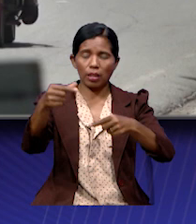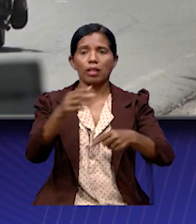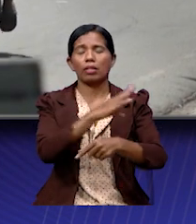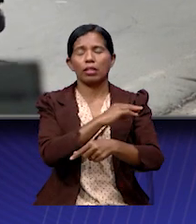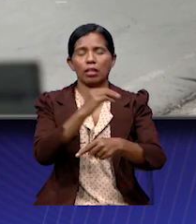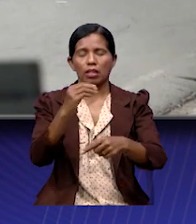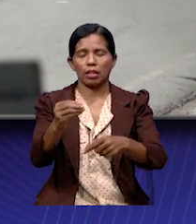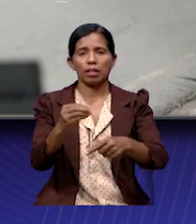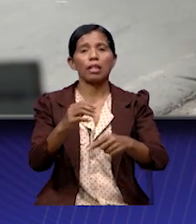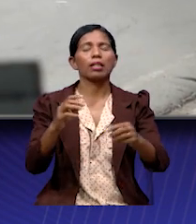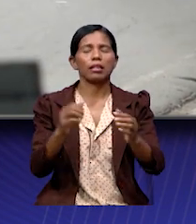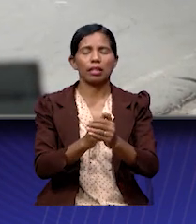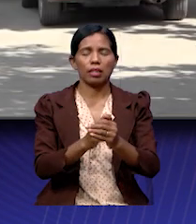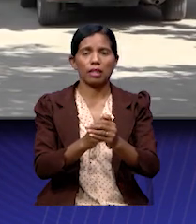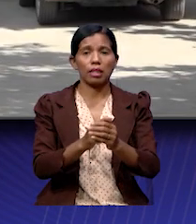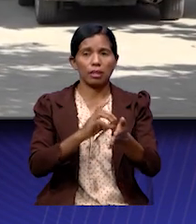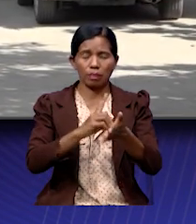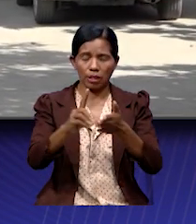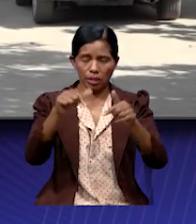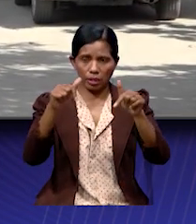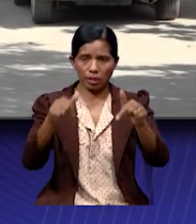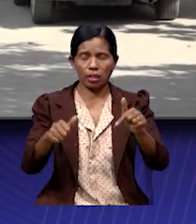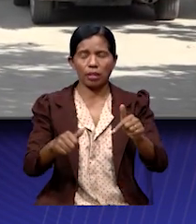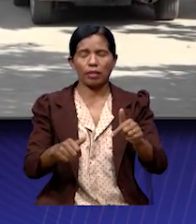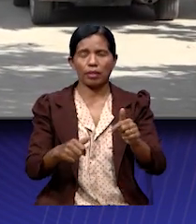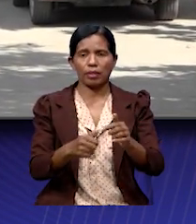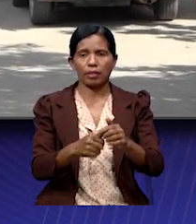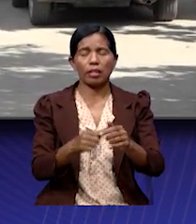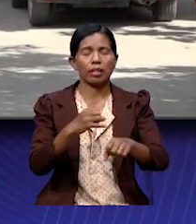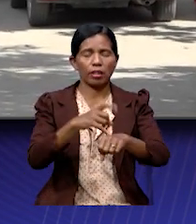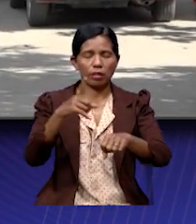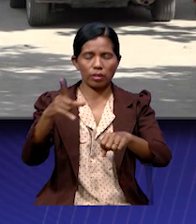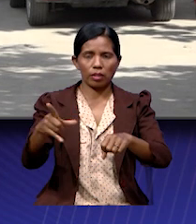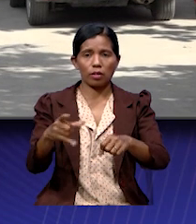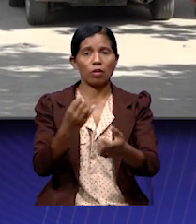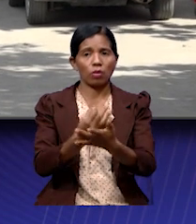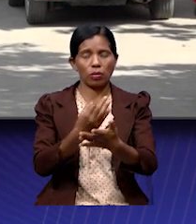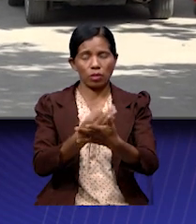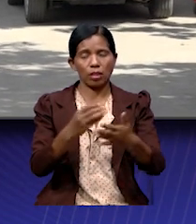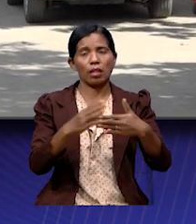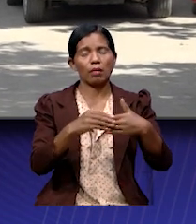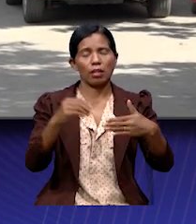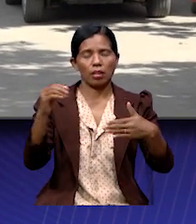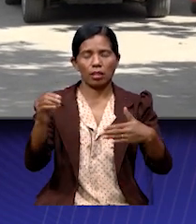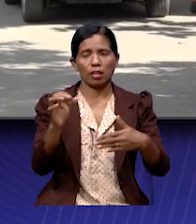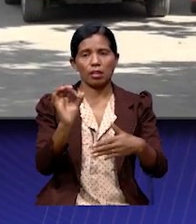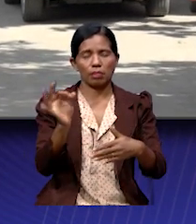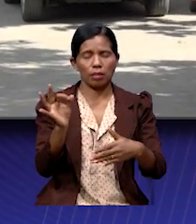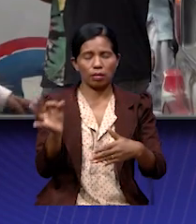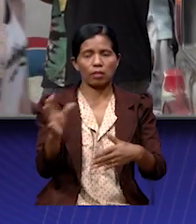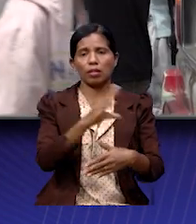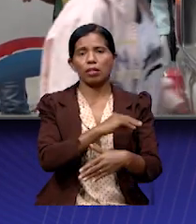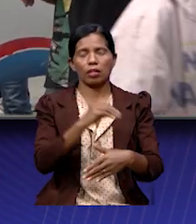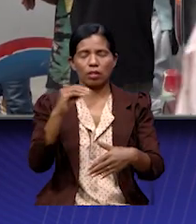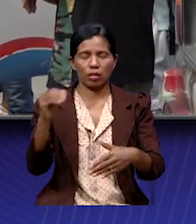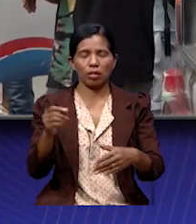semana ikusne, cotação preço internacional entre dólar americano rihun siaresim por baril no liga ho